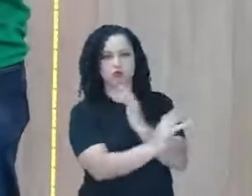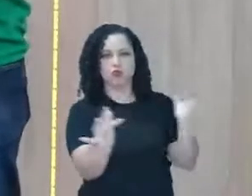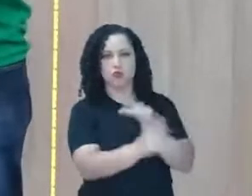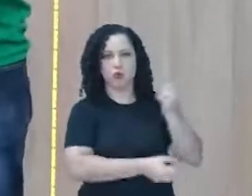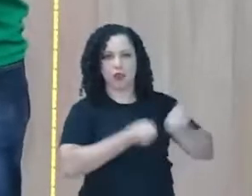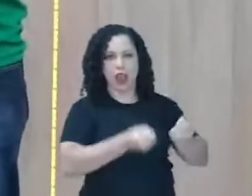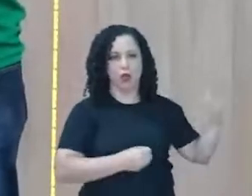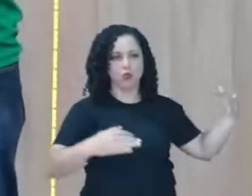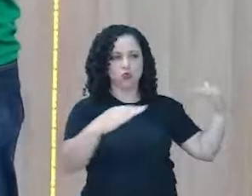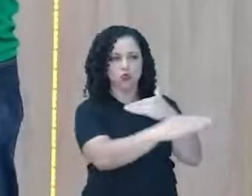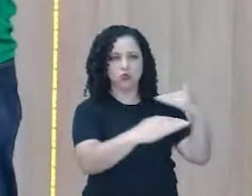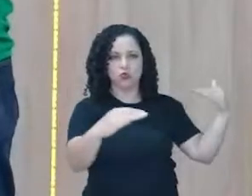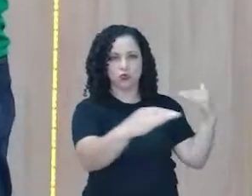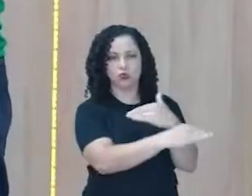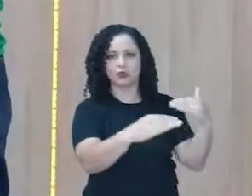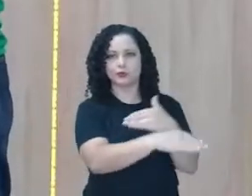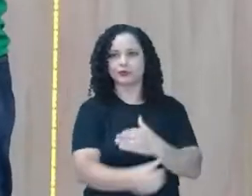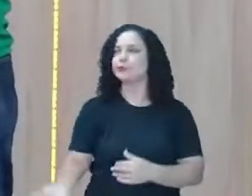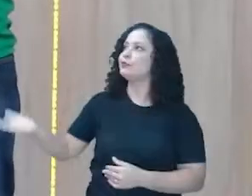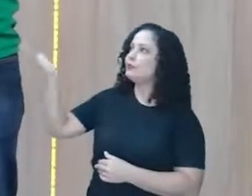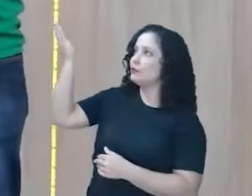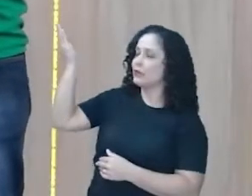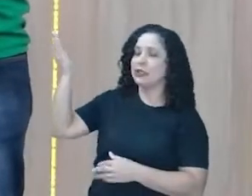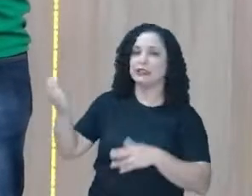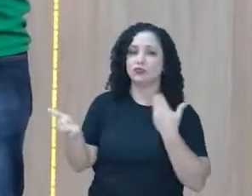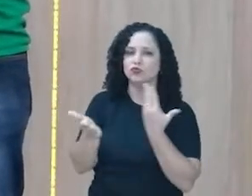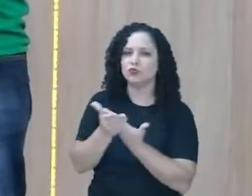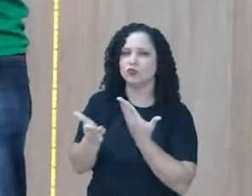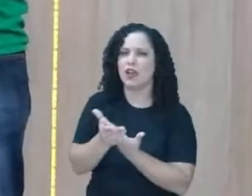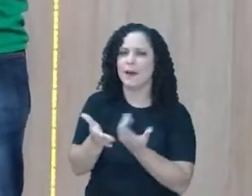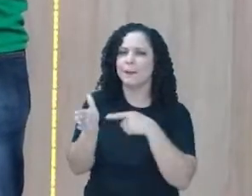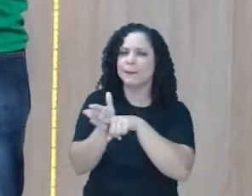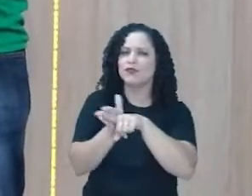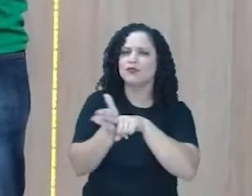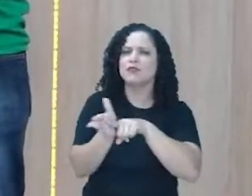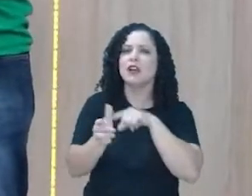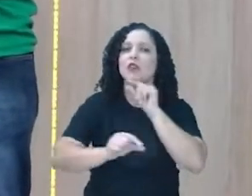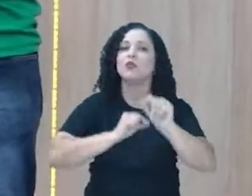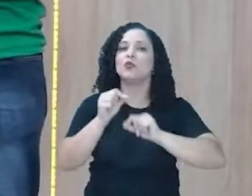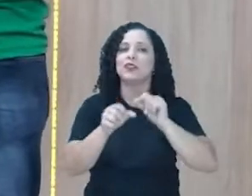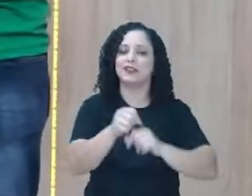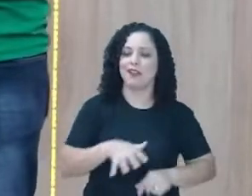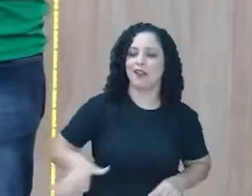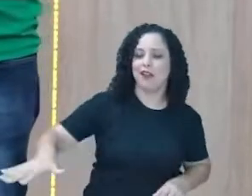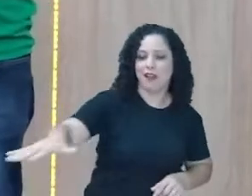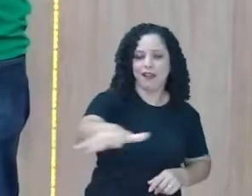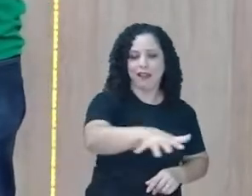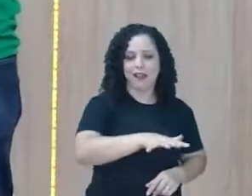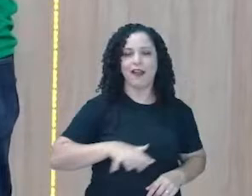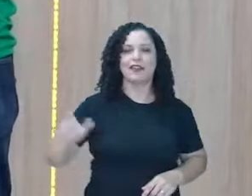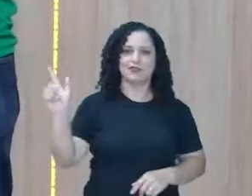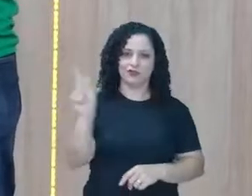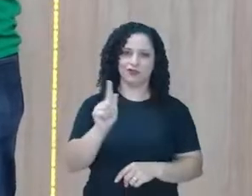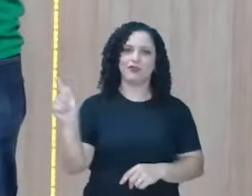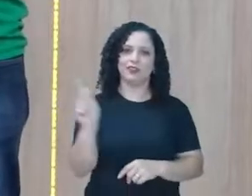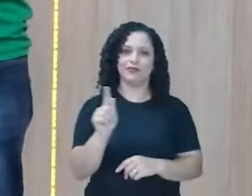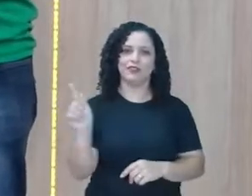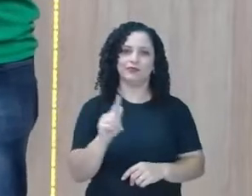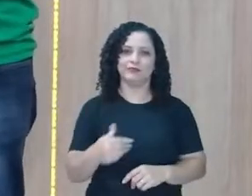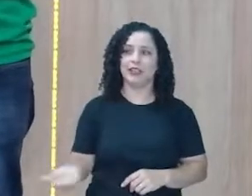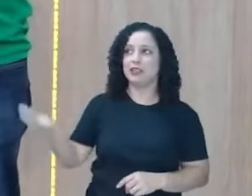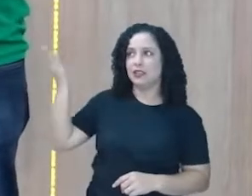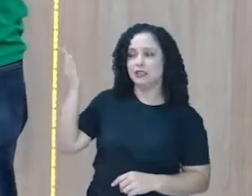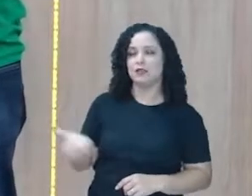ele teoriza, né? Uma das principais teorias dele é sobre o espaço geográfico. Para esse para esse geógrafo, para